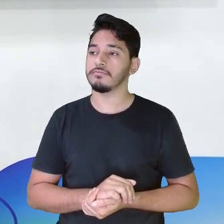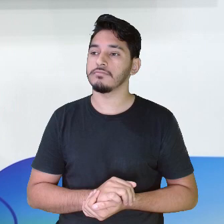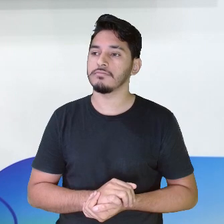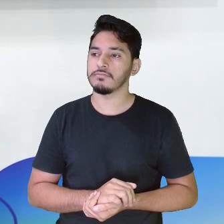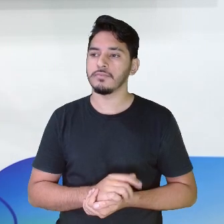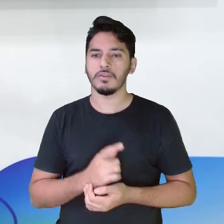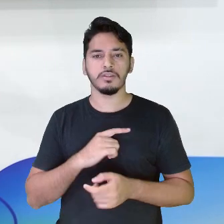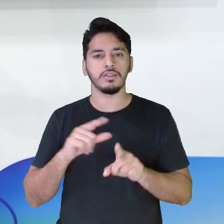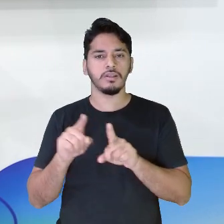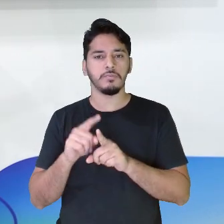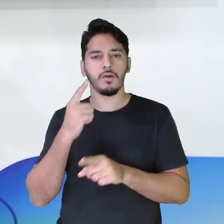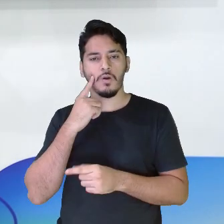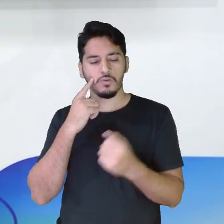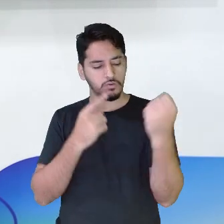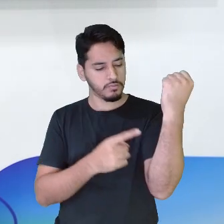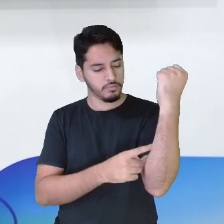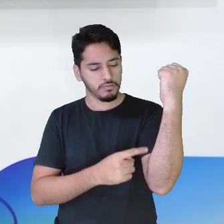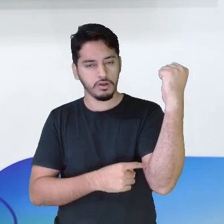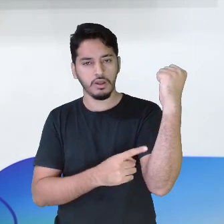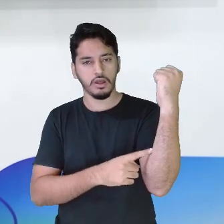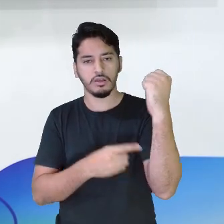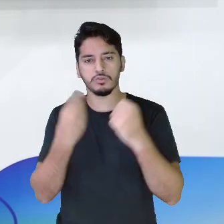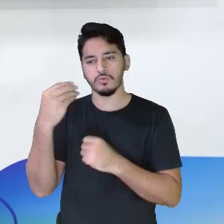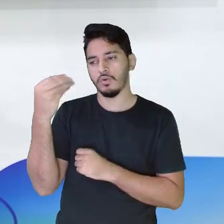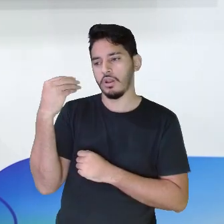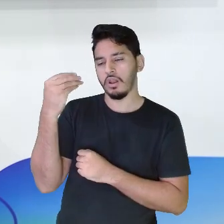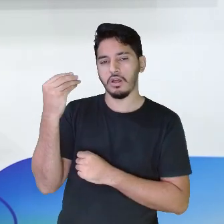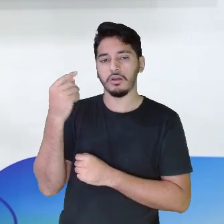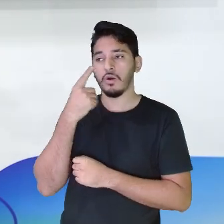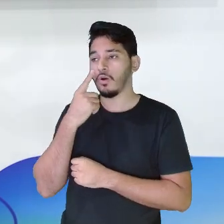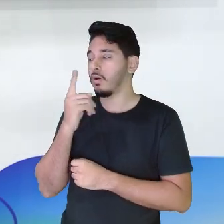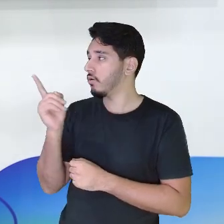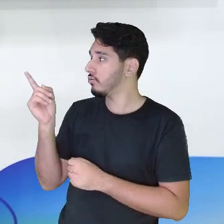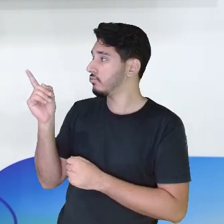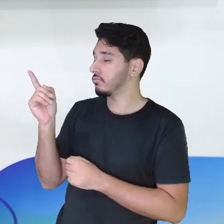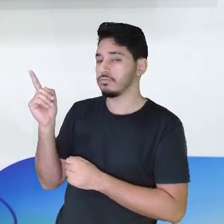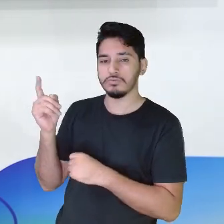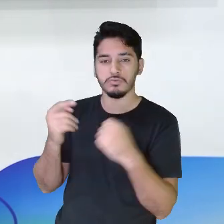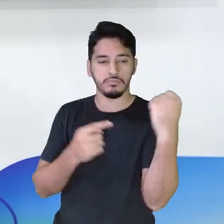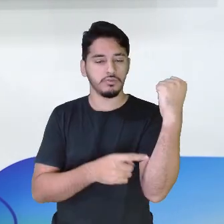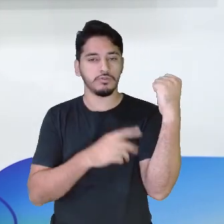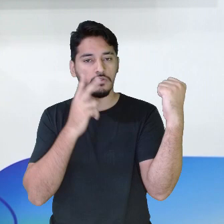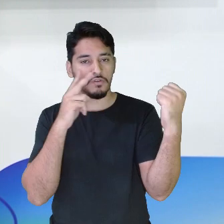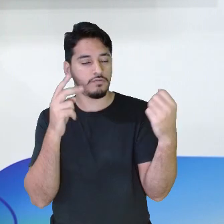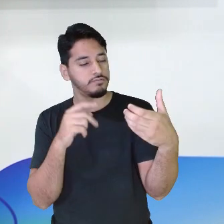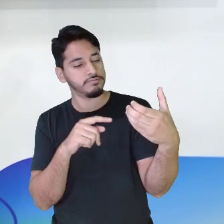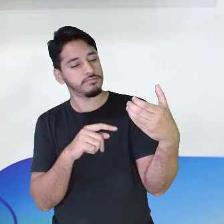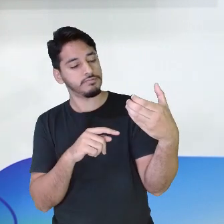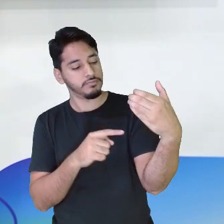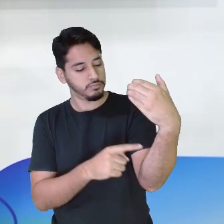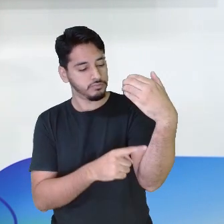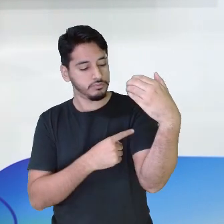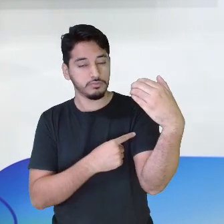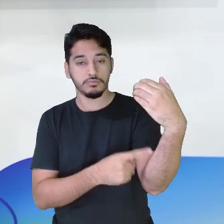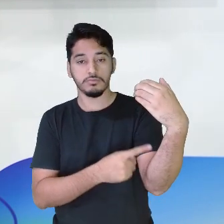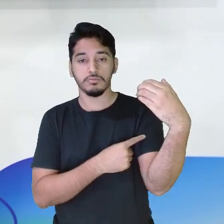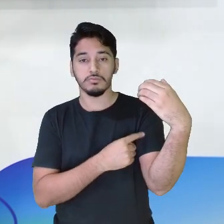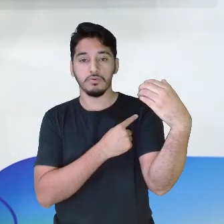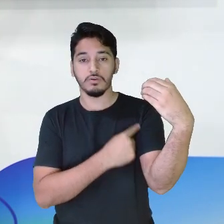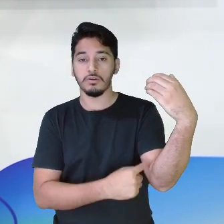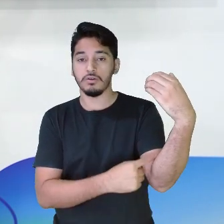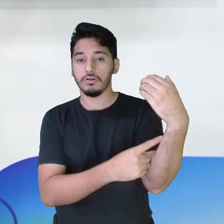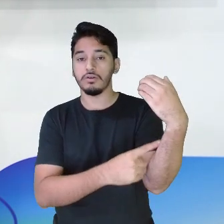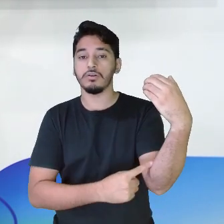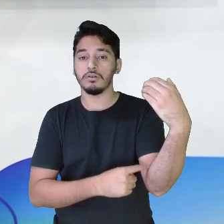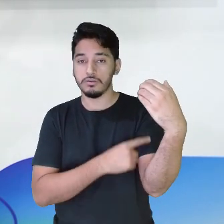tenho um exemplo simples do braço, né? Eu tenho do leque também. Deixa eu mostrar o do braço. Quando você se olha, que você vai tirar a selfiezinha assim, que você faz assim,